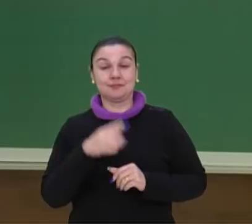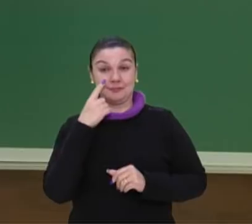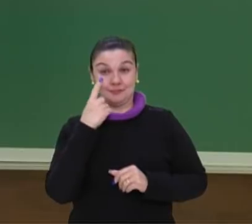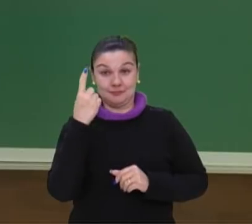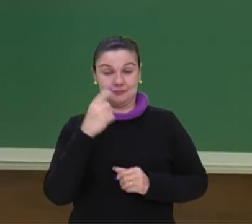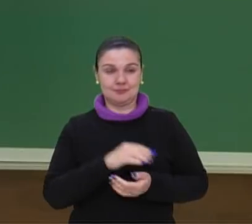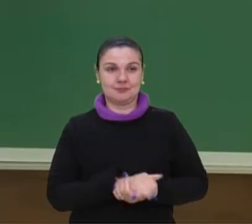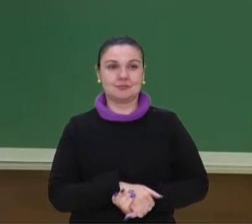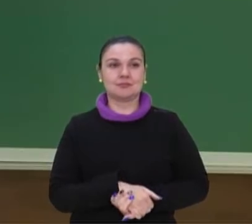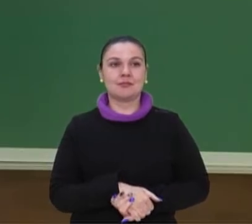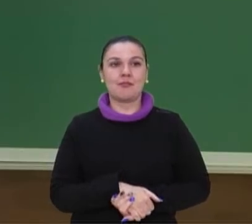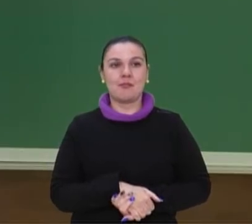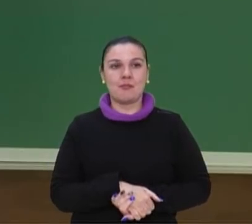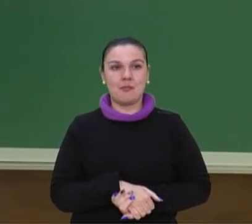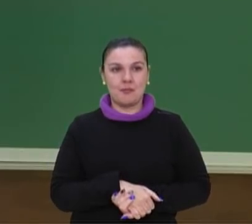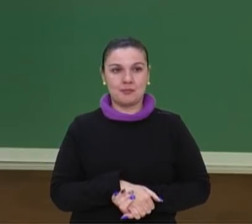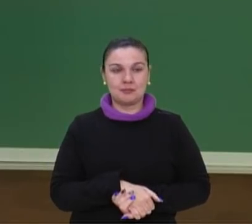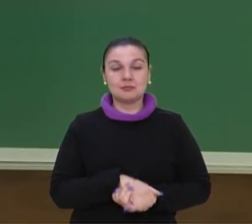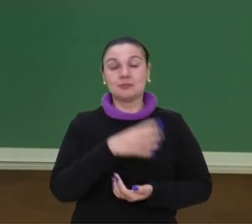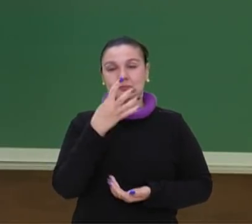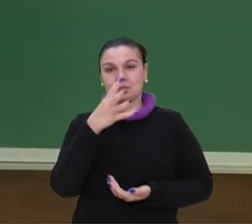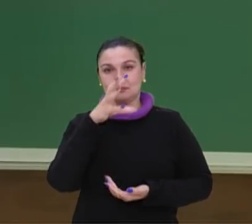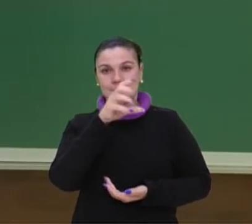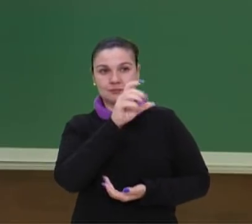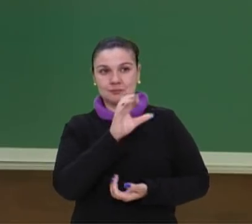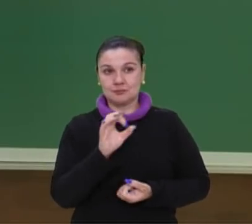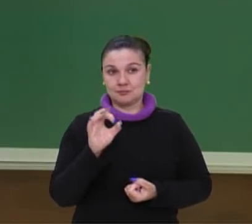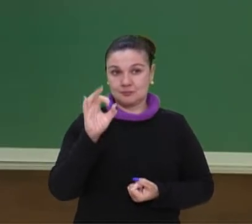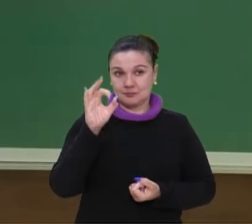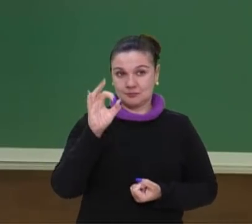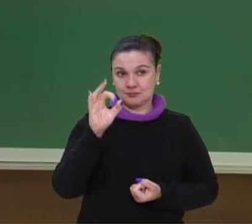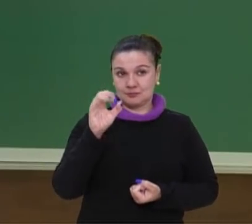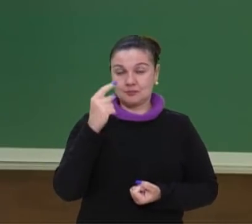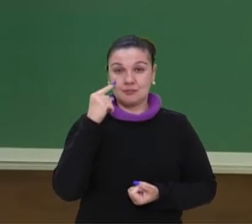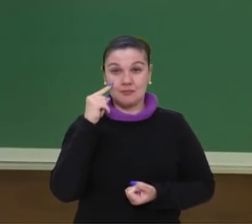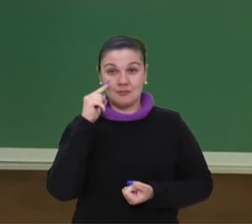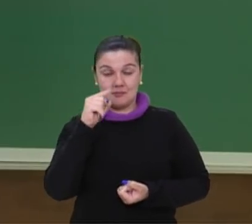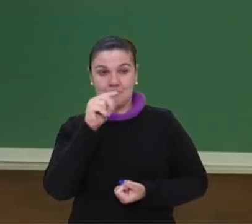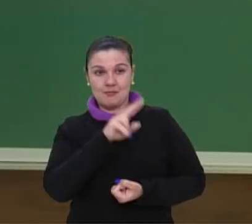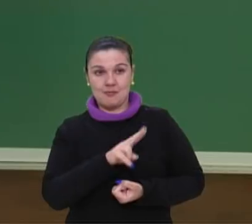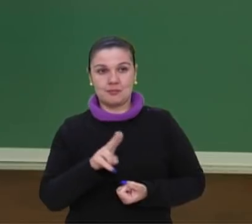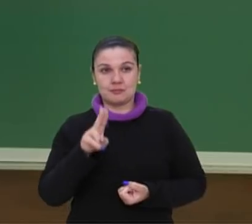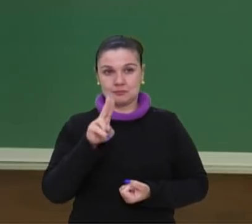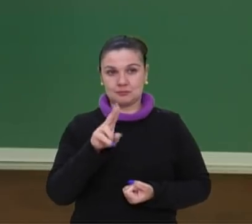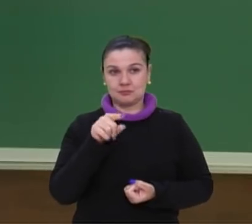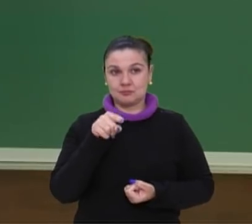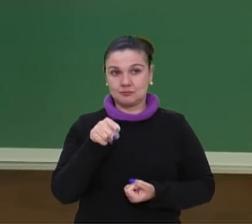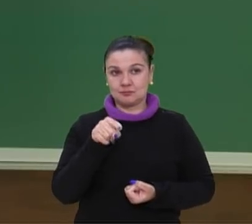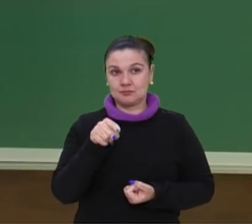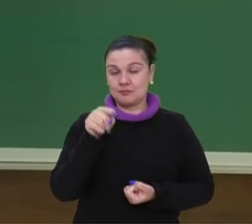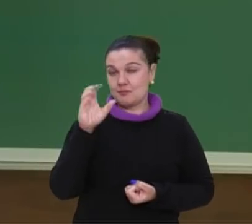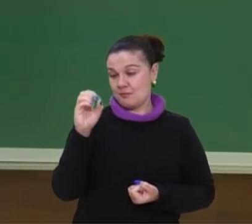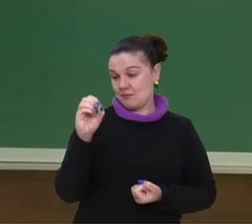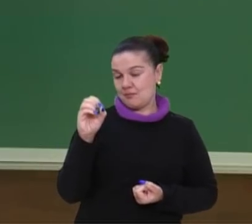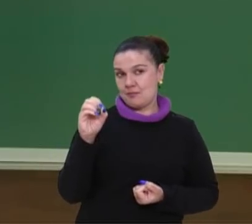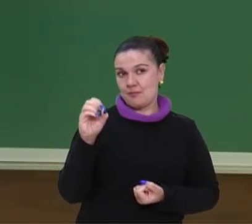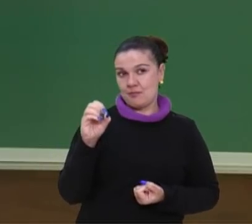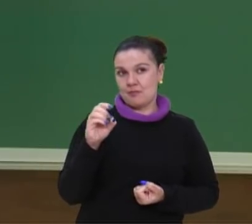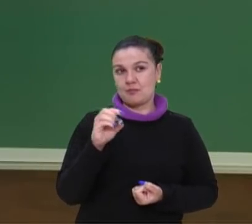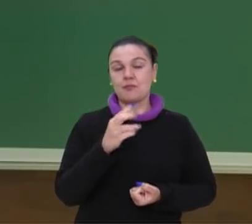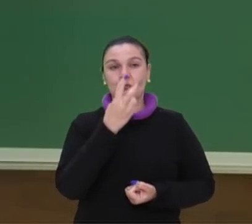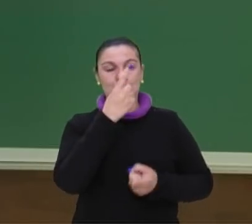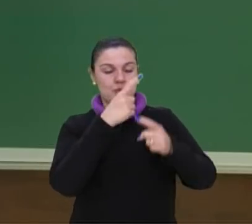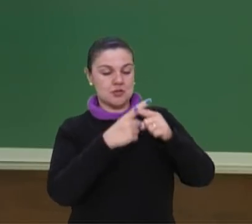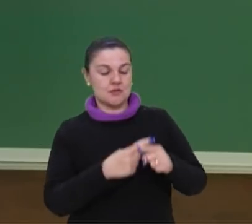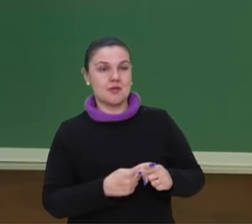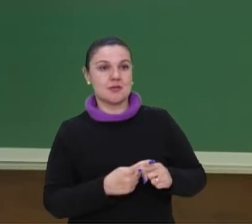ó. O x é 40 graus, então eu posso utilizar, por exemplo, o ângulo O, fazer 2